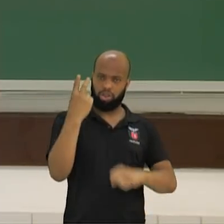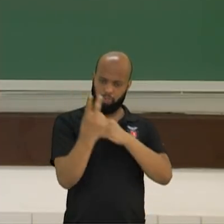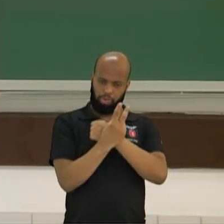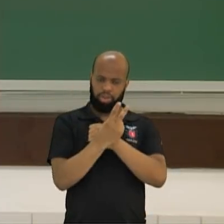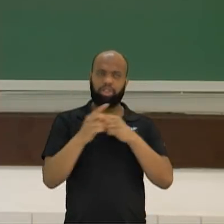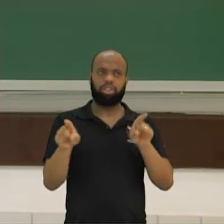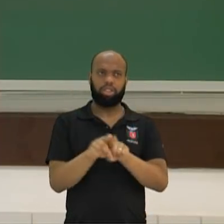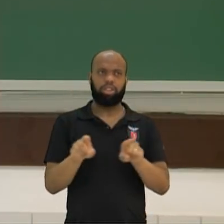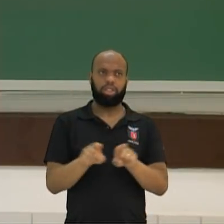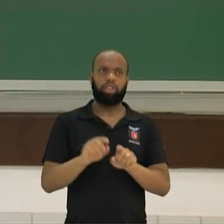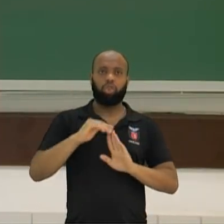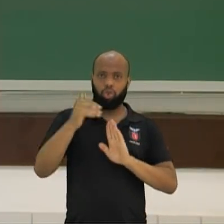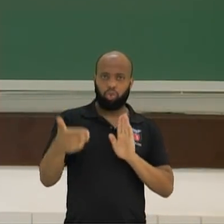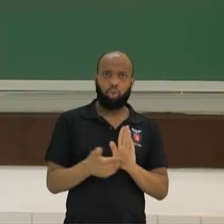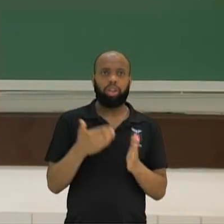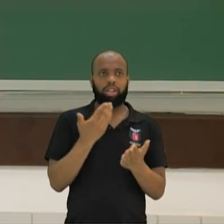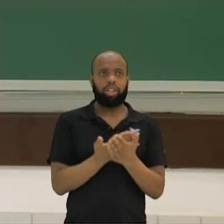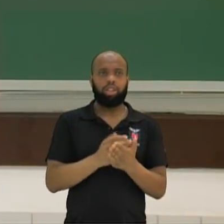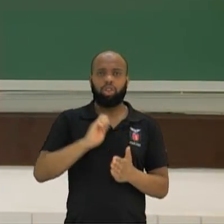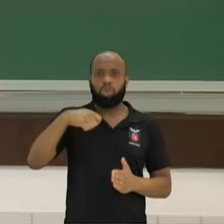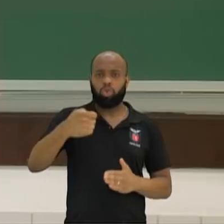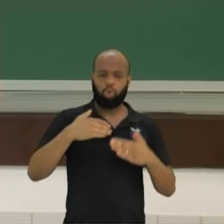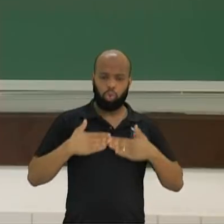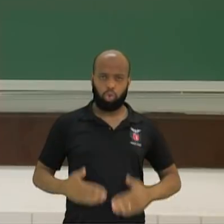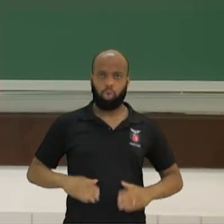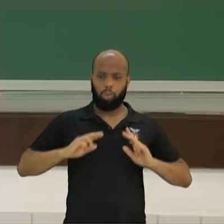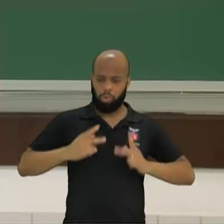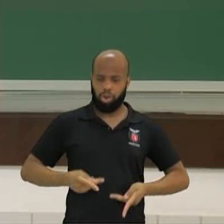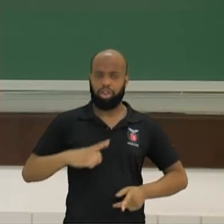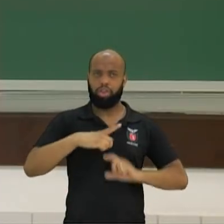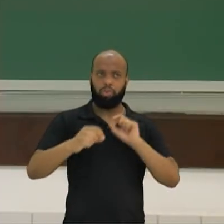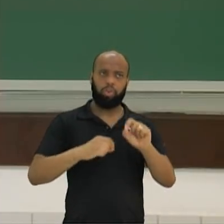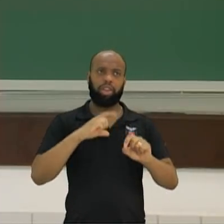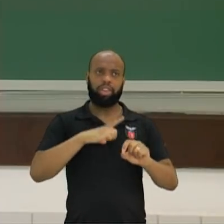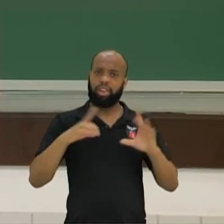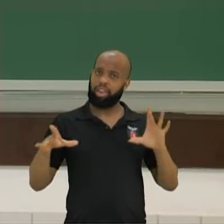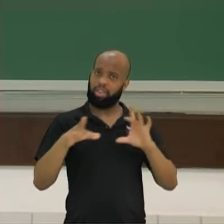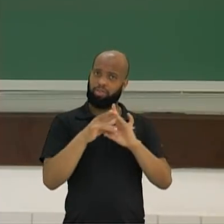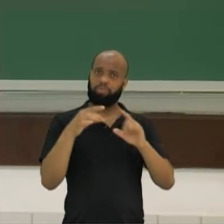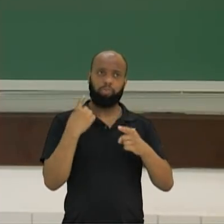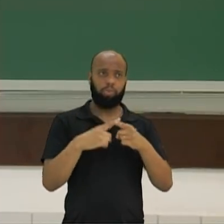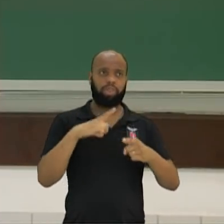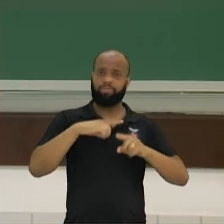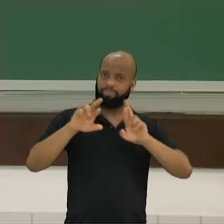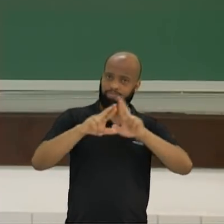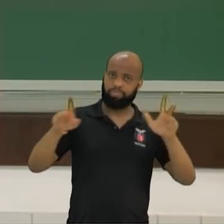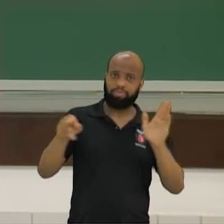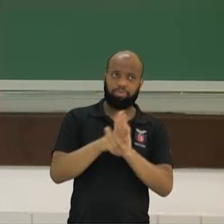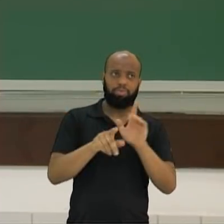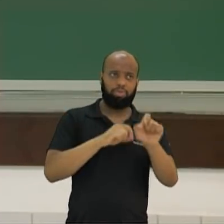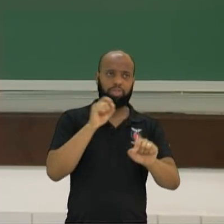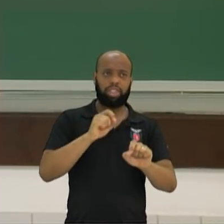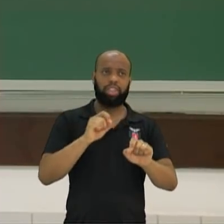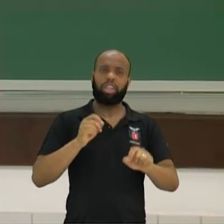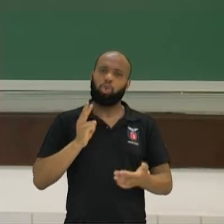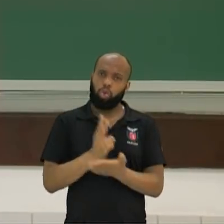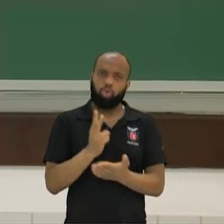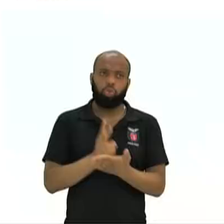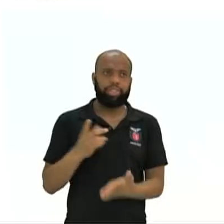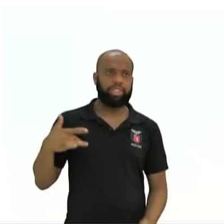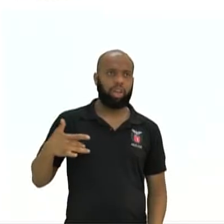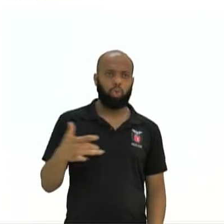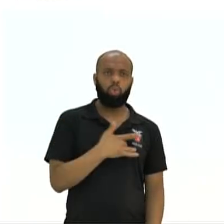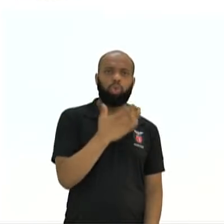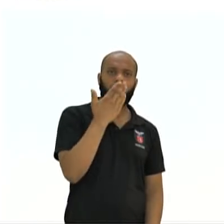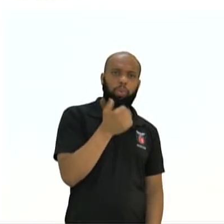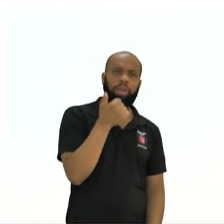tá? E todas as aulas sobre corpo humano, a gente viu, né? Isso faz a diferença para manter a sua saúde. Se alimentar bem,